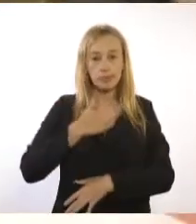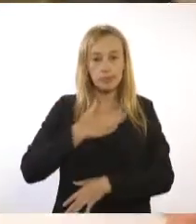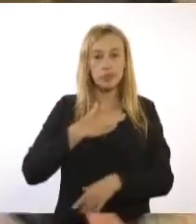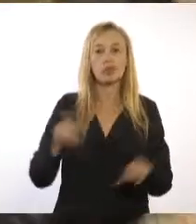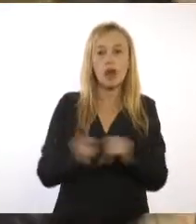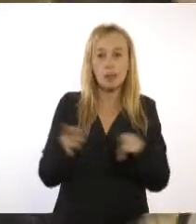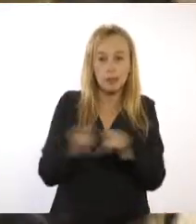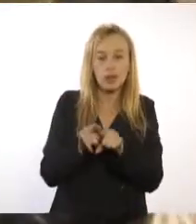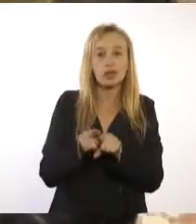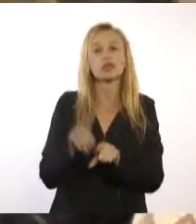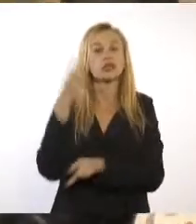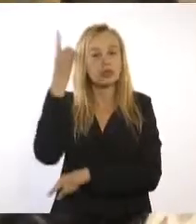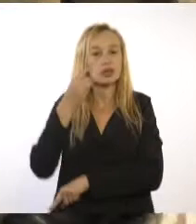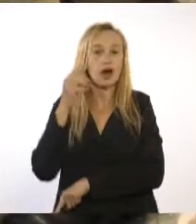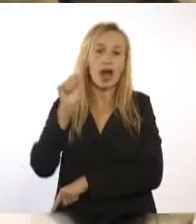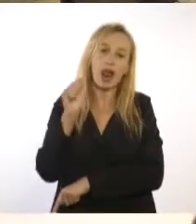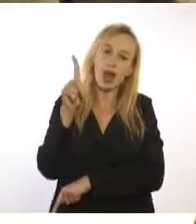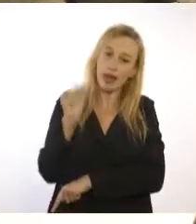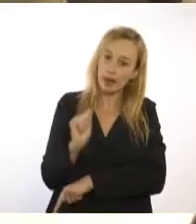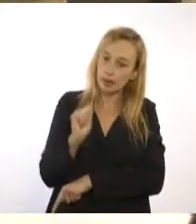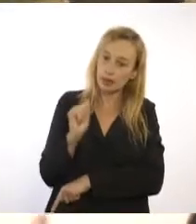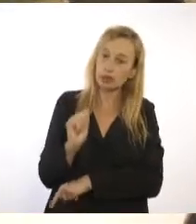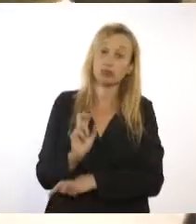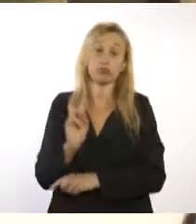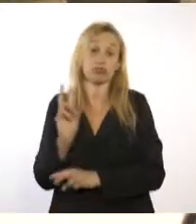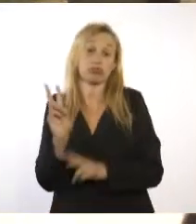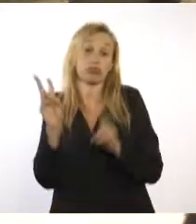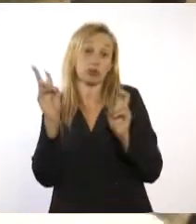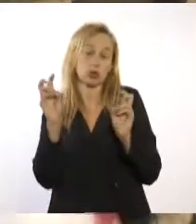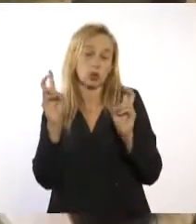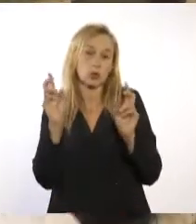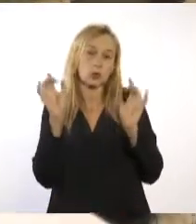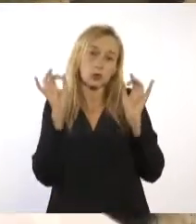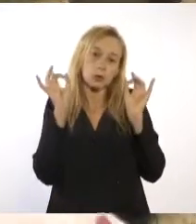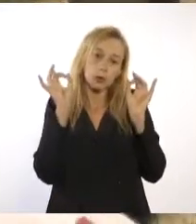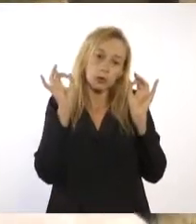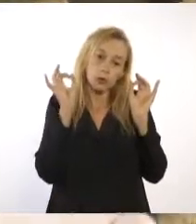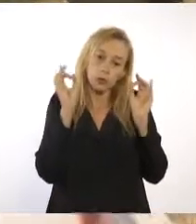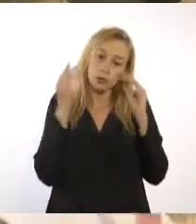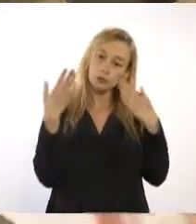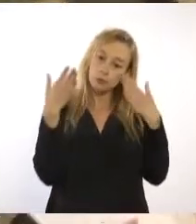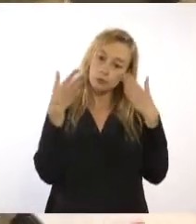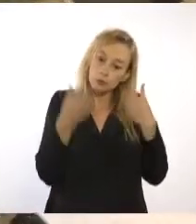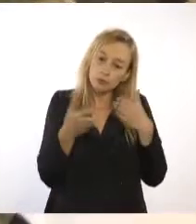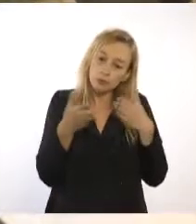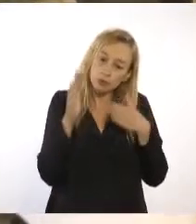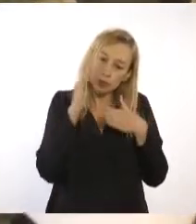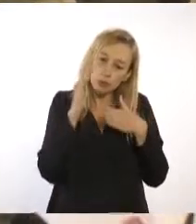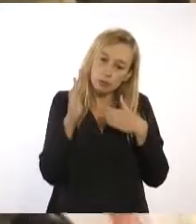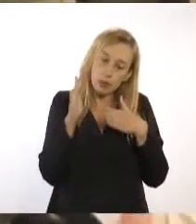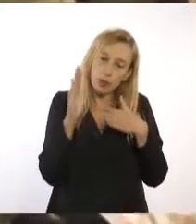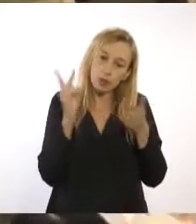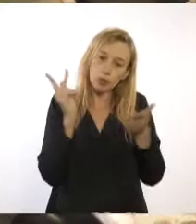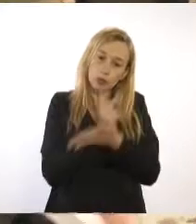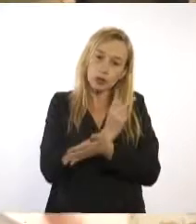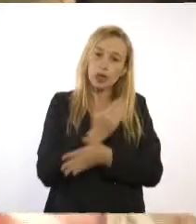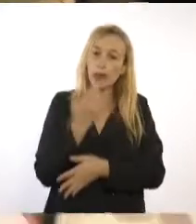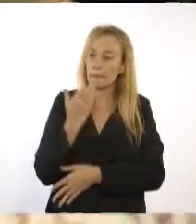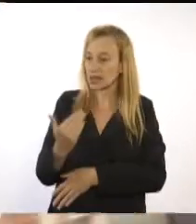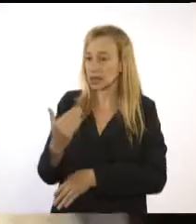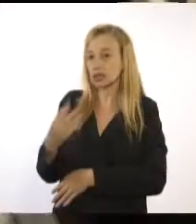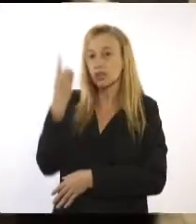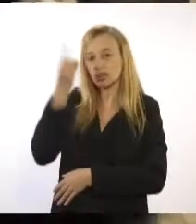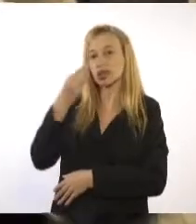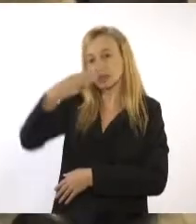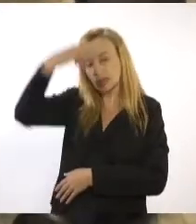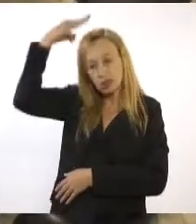deputada Alana Passos numa situação muito específica que acontece. Aí queria pedir para o deputado Márcio Pacheco